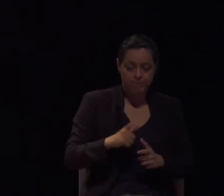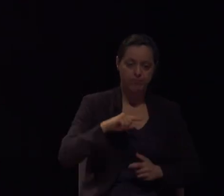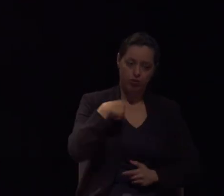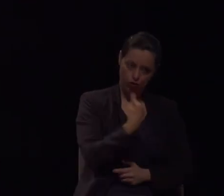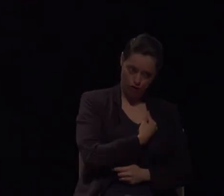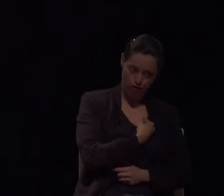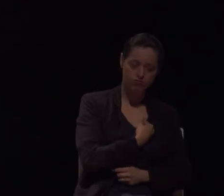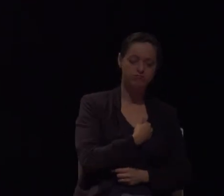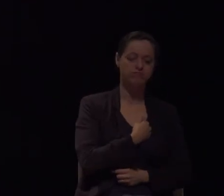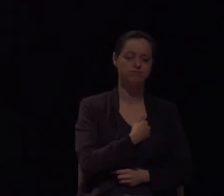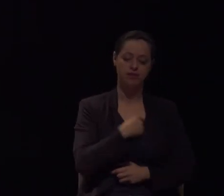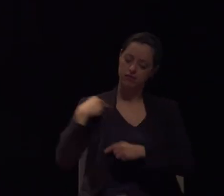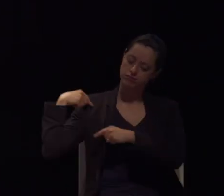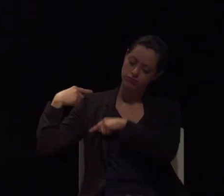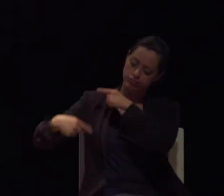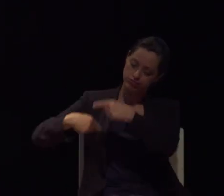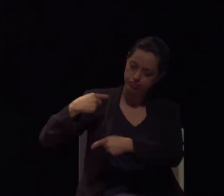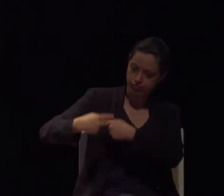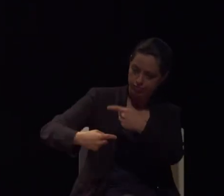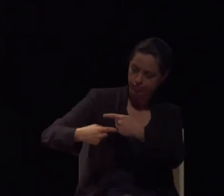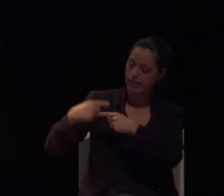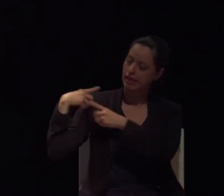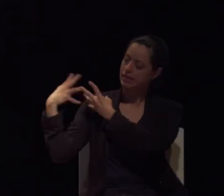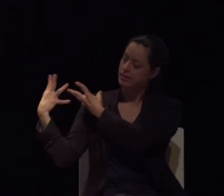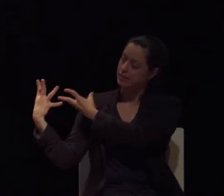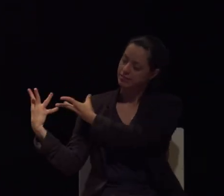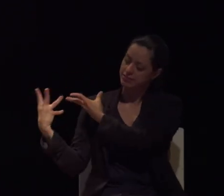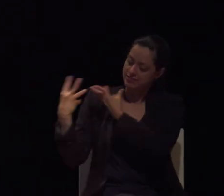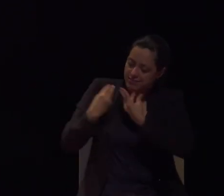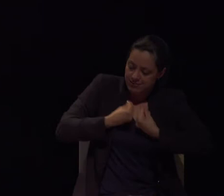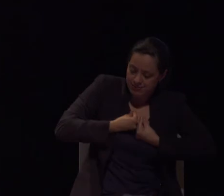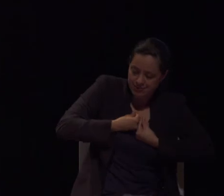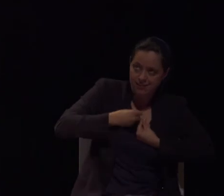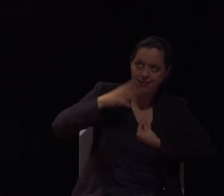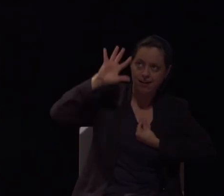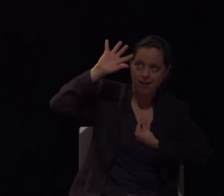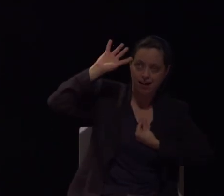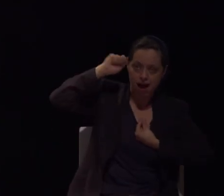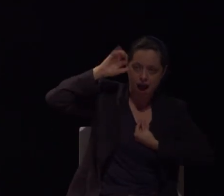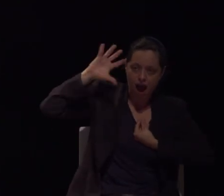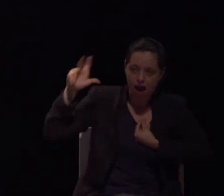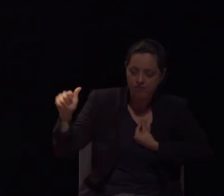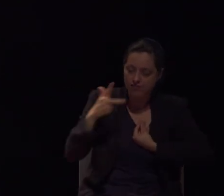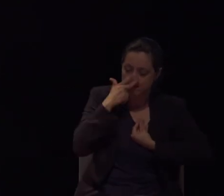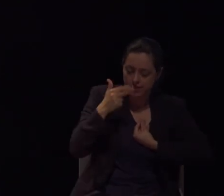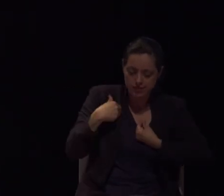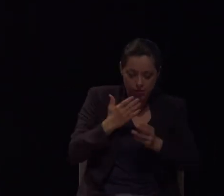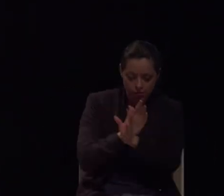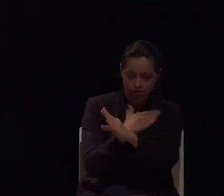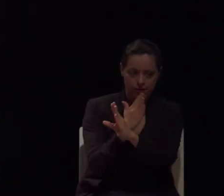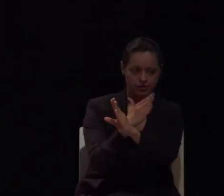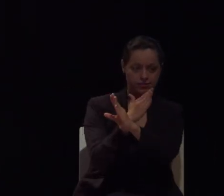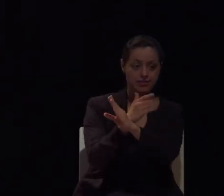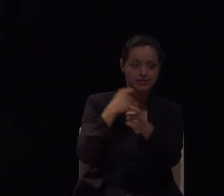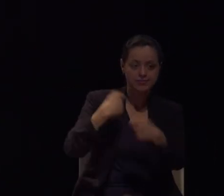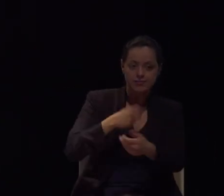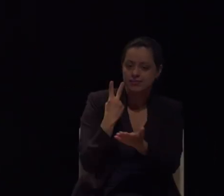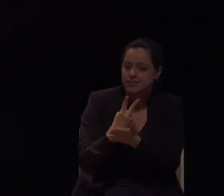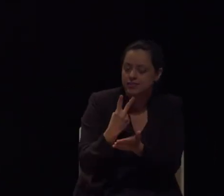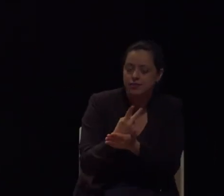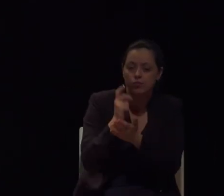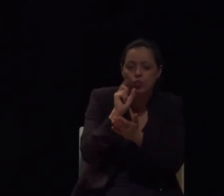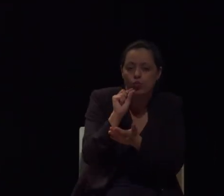era é herdeiro africano ele fica meio largado então a gente tem sempre que esperar uma perspectiva